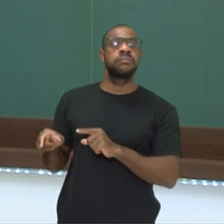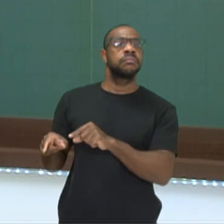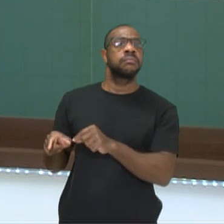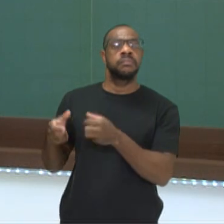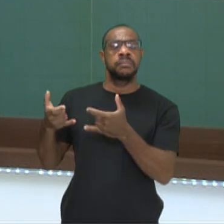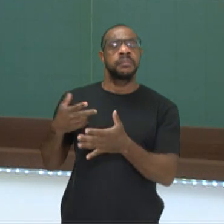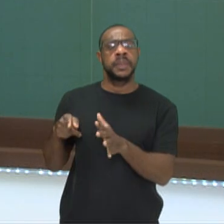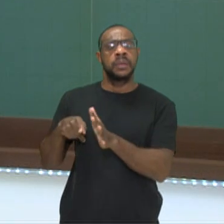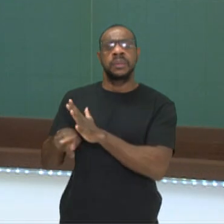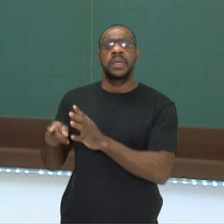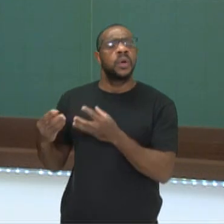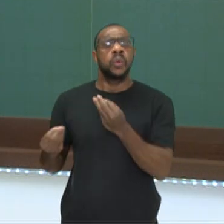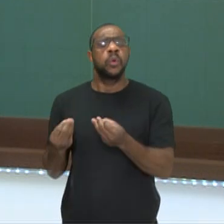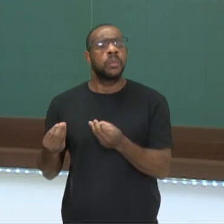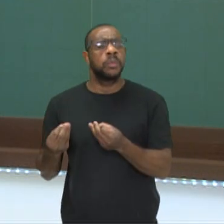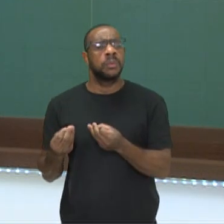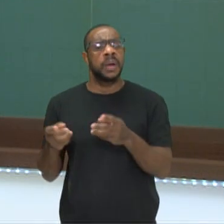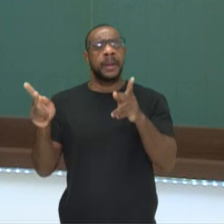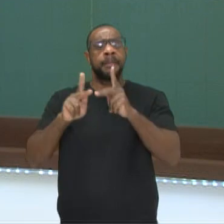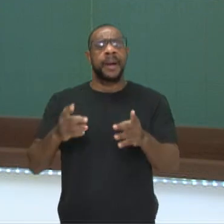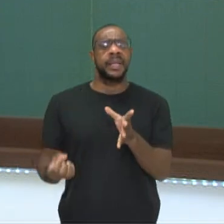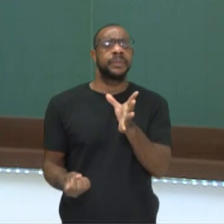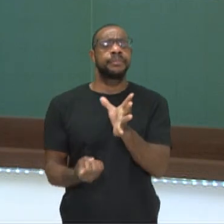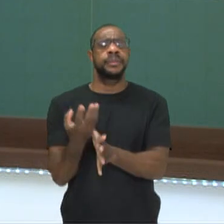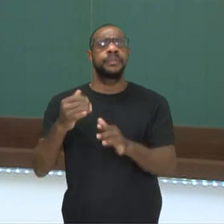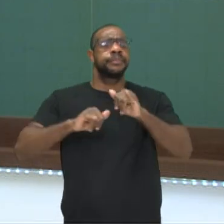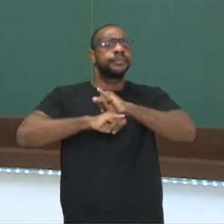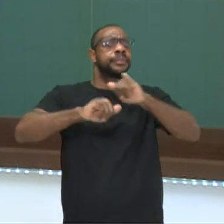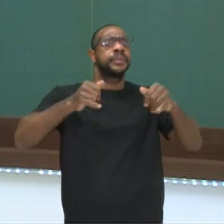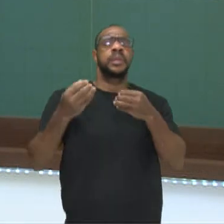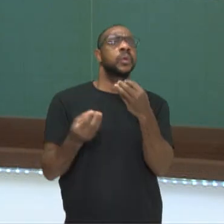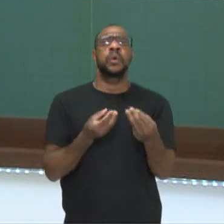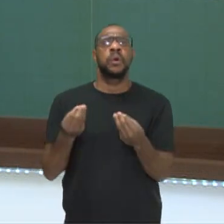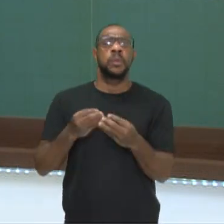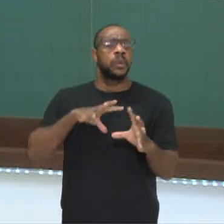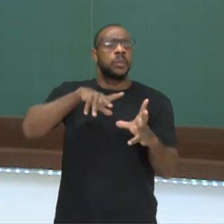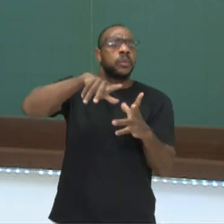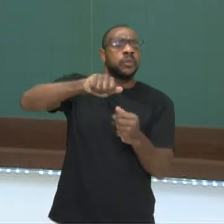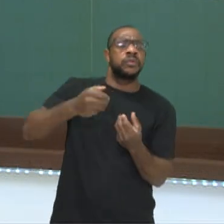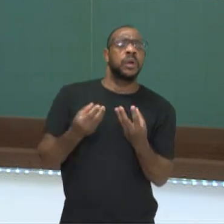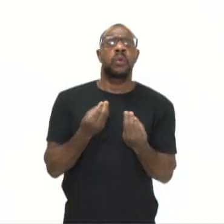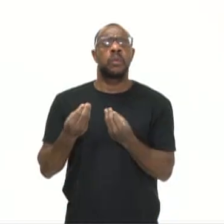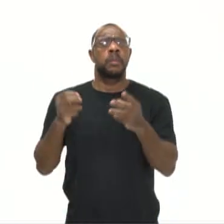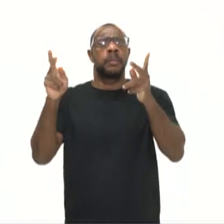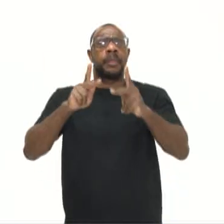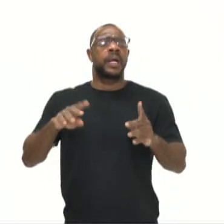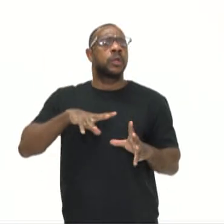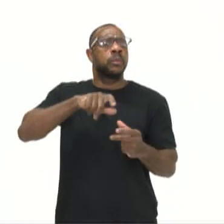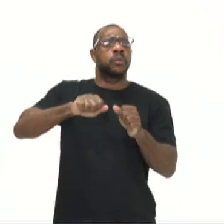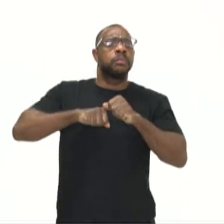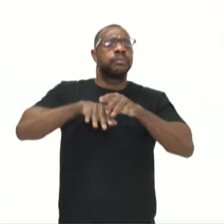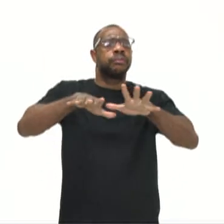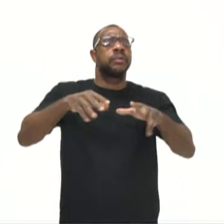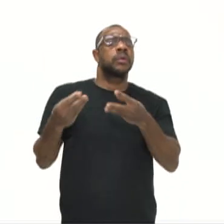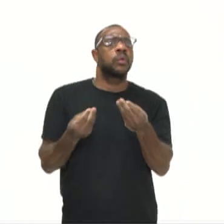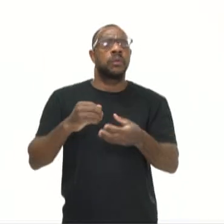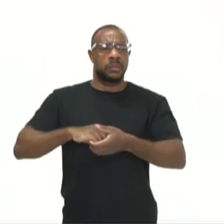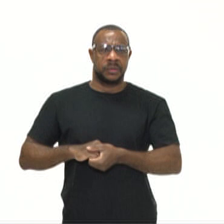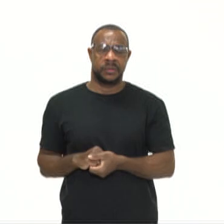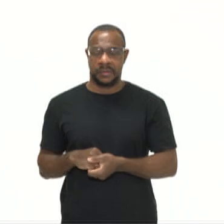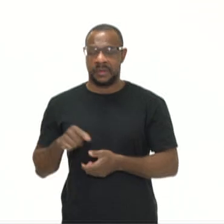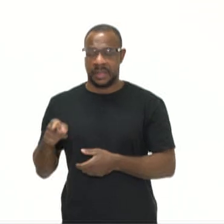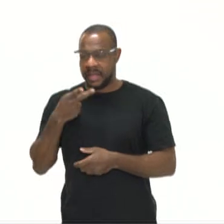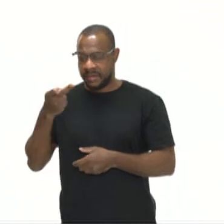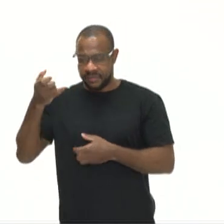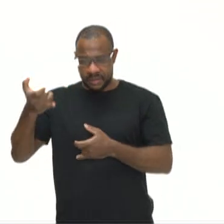perguntaram para a Madre Teresa de Calcutá como promover a paz mundial. Ela disse: vá para